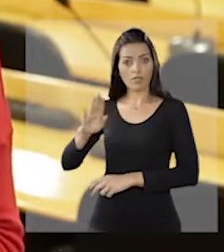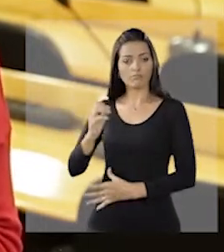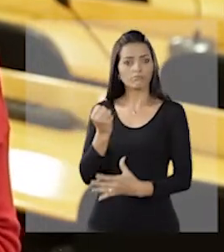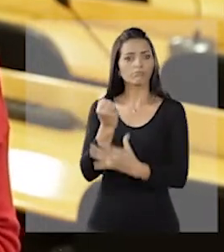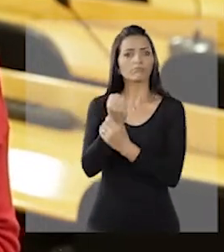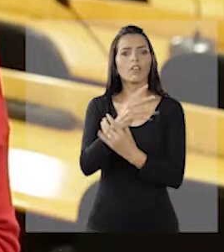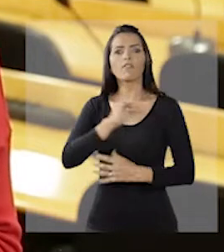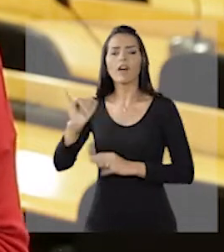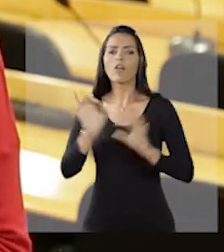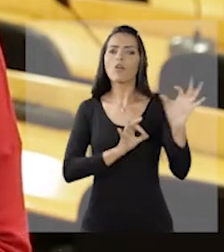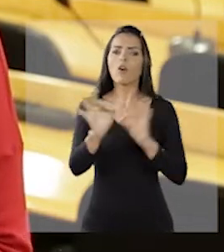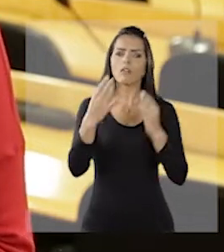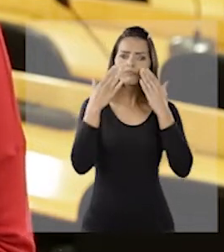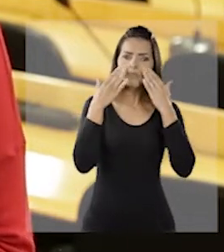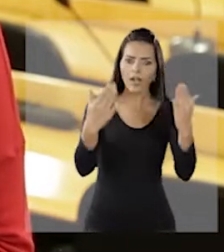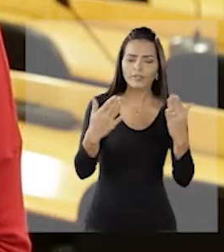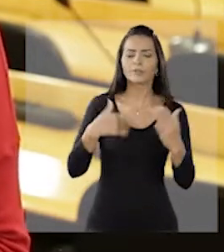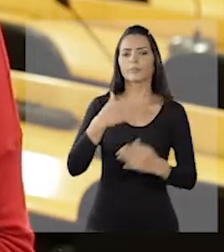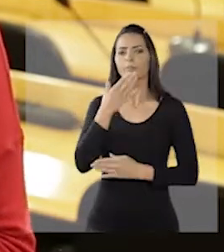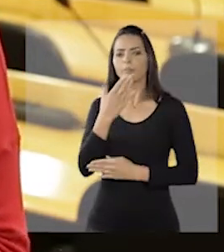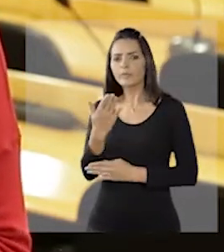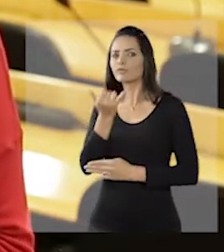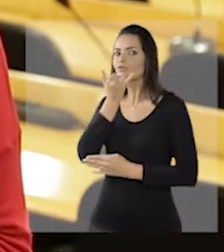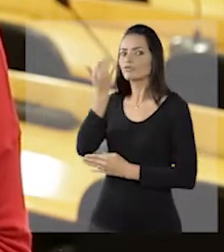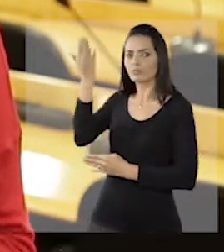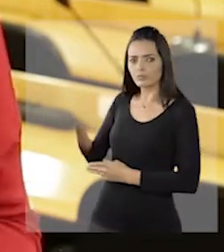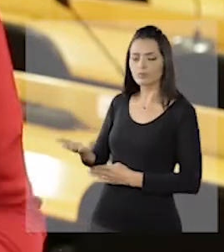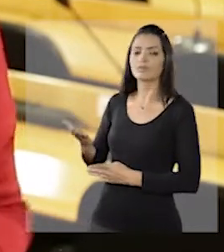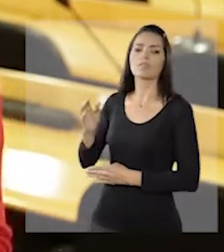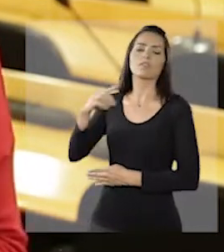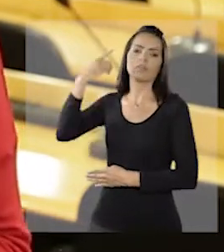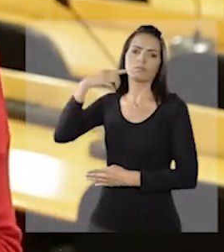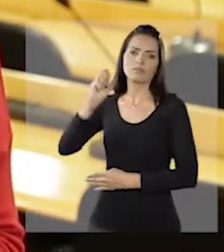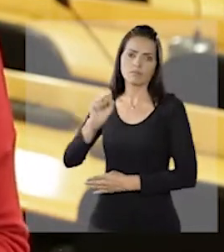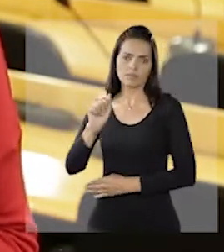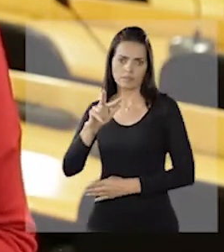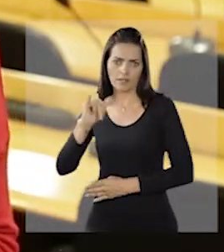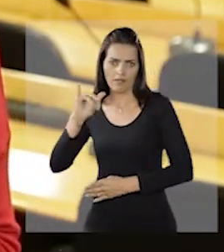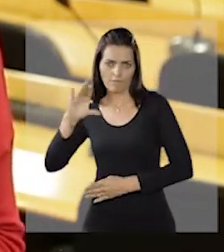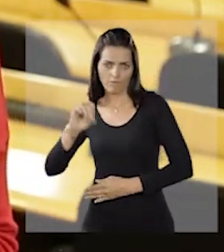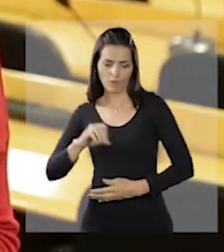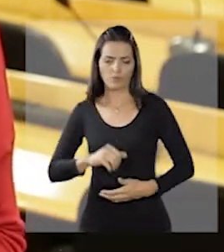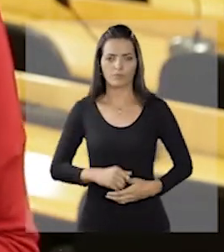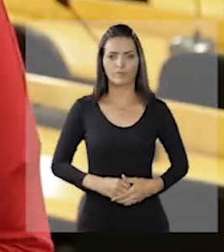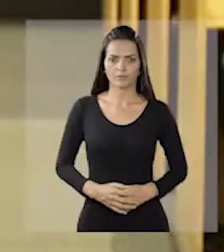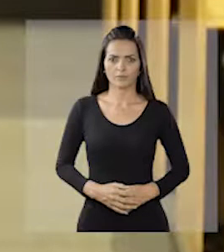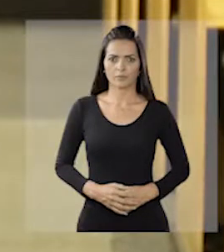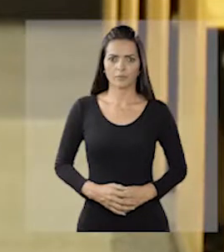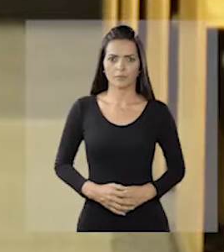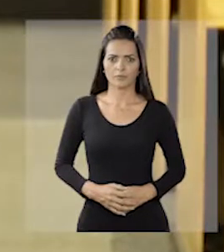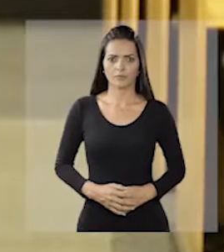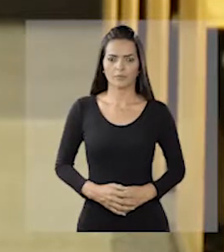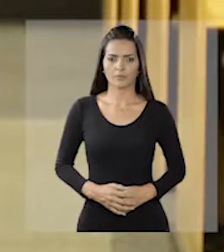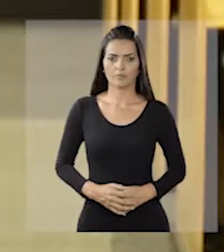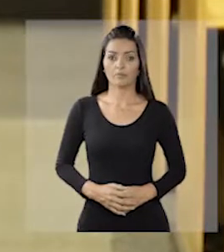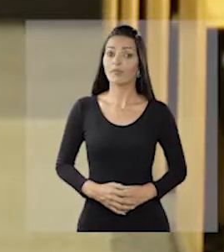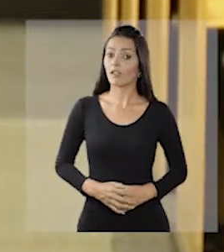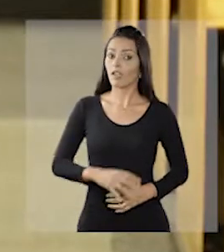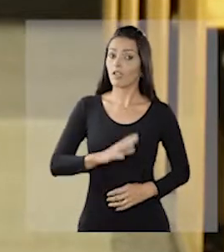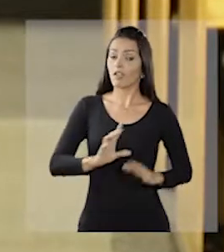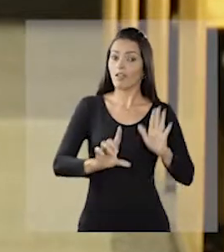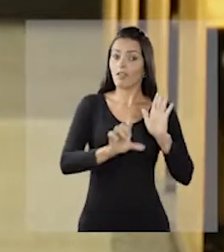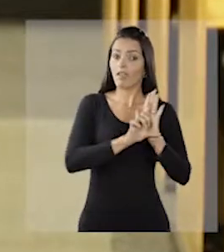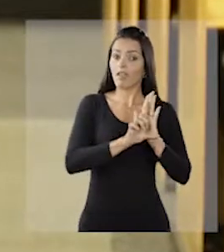será realizado um ato de desagravo público em Caruaru em favor do advogado Sávio Delano. Está em